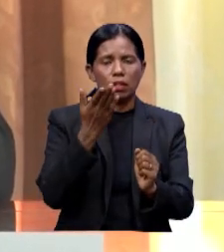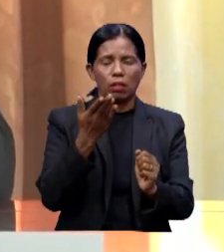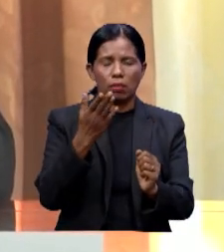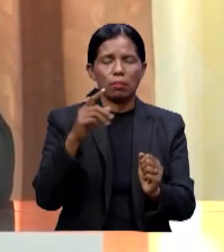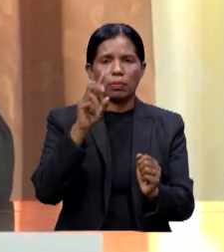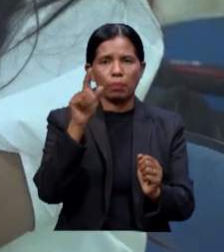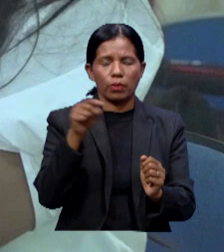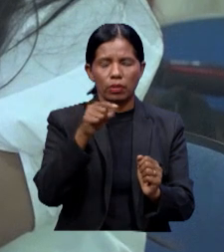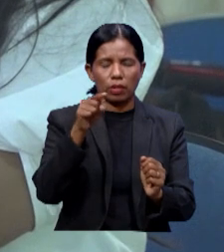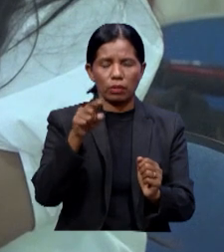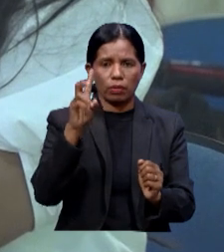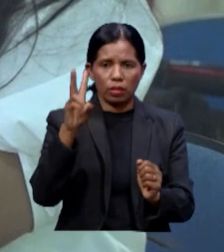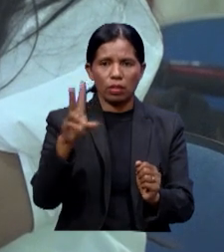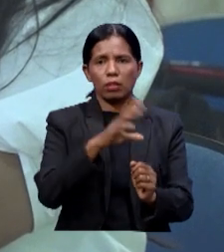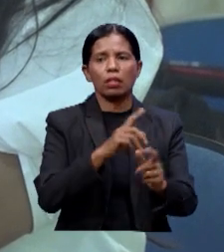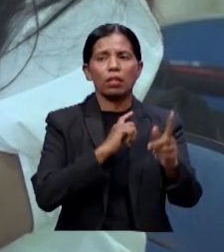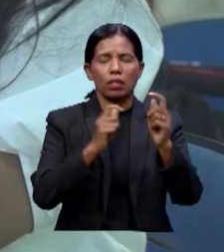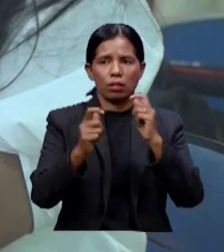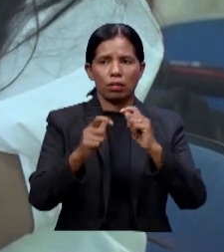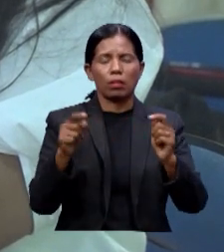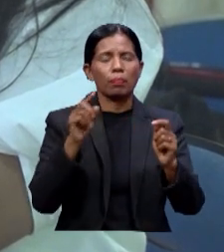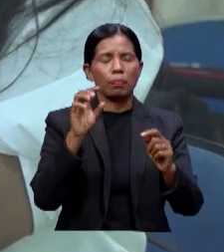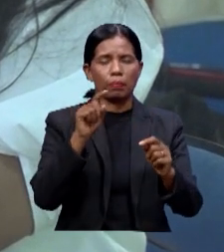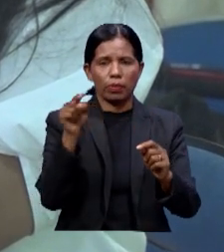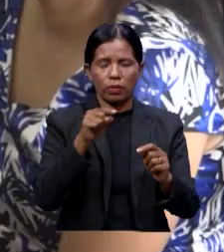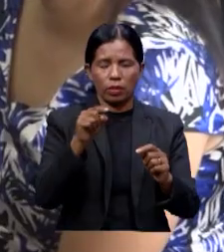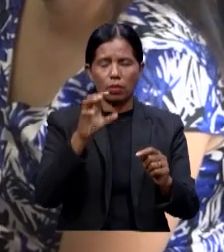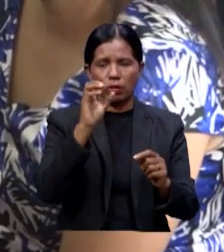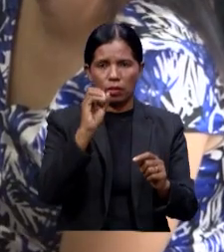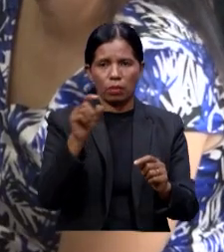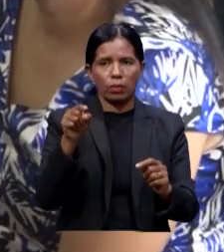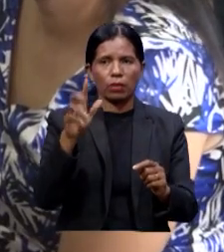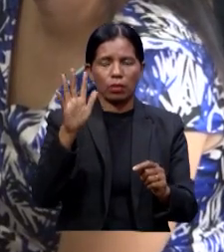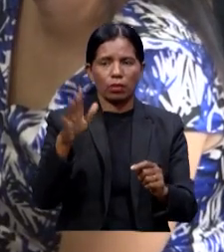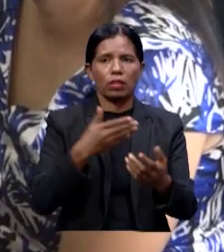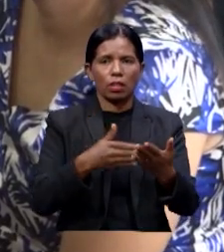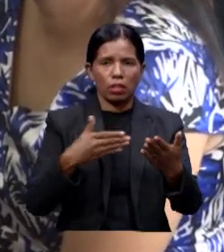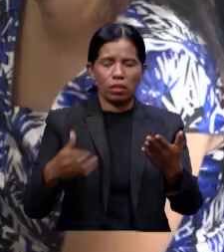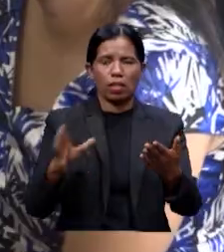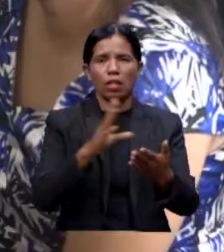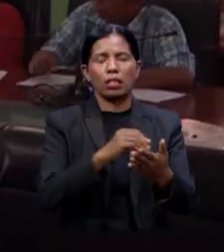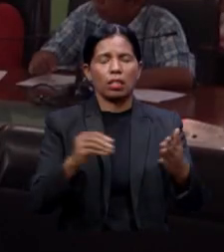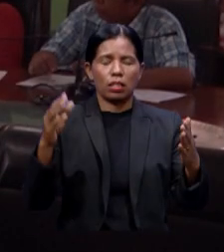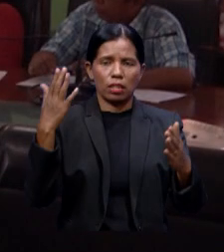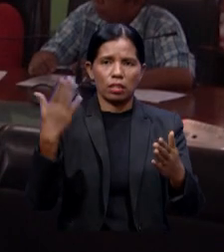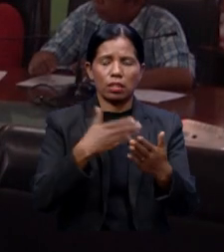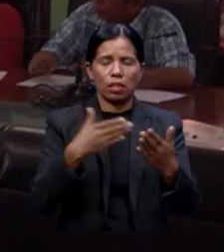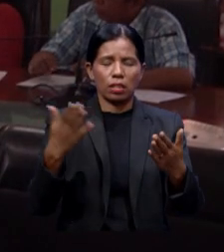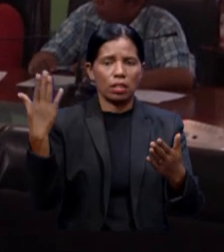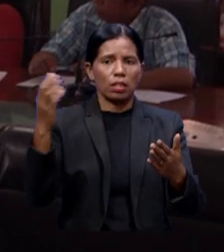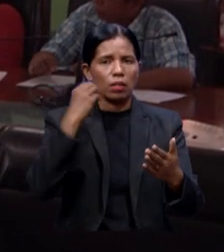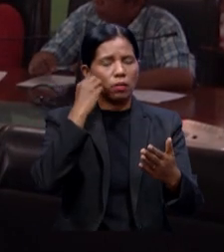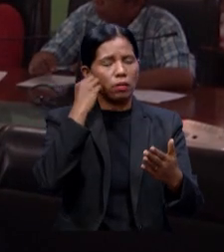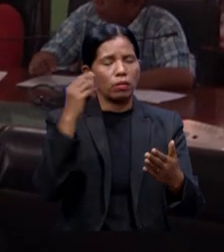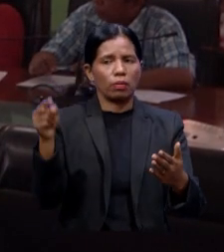zero, transporte, saiba por cento zero ponto ida, equipamento, no manutenção mobiliário, uma laran, menos por cento